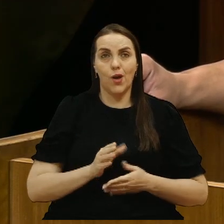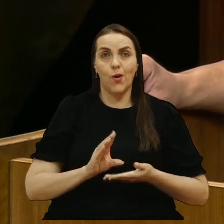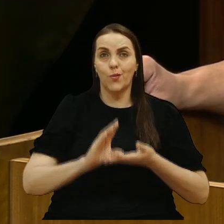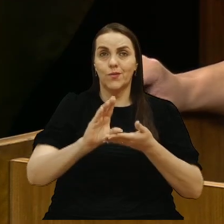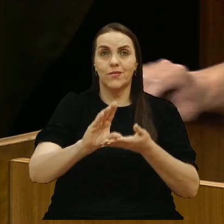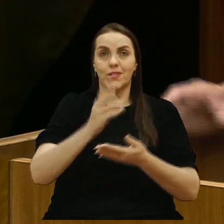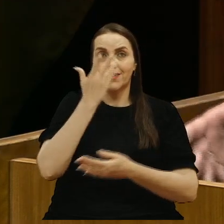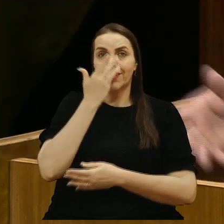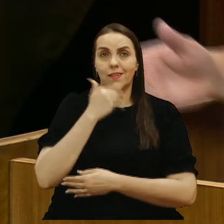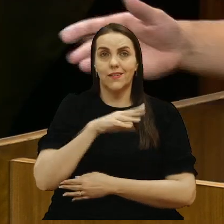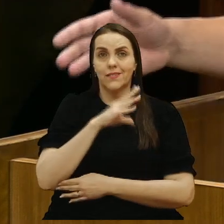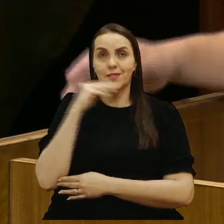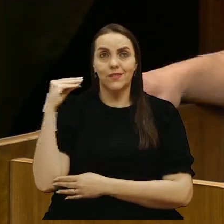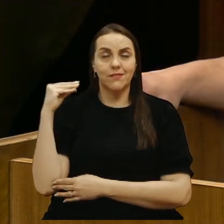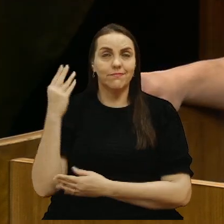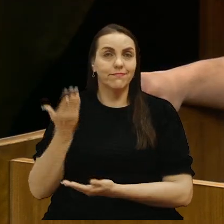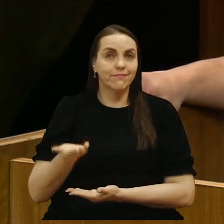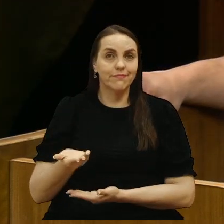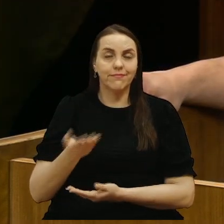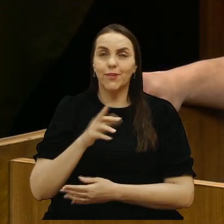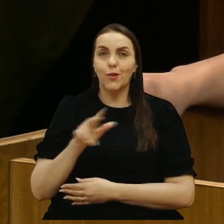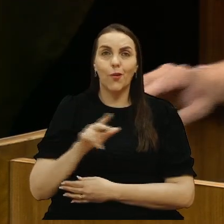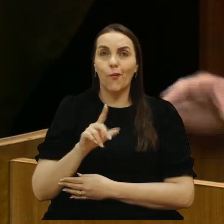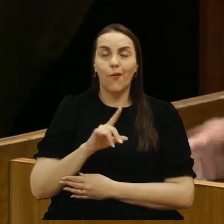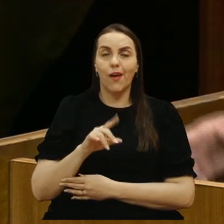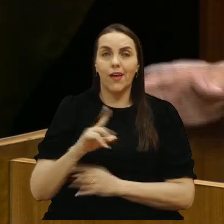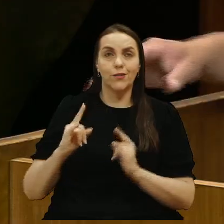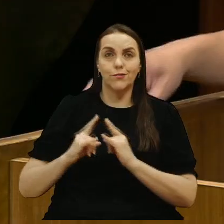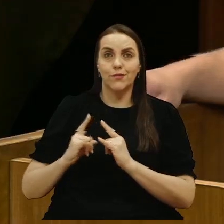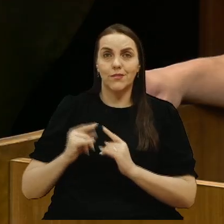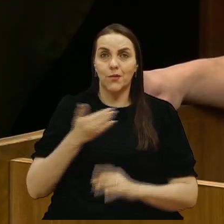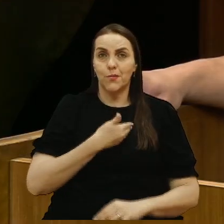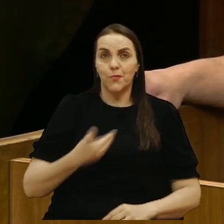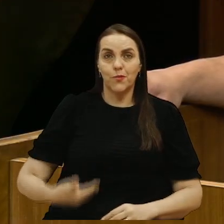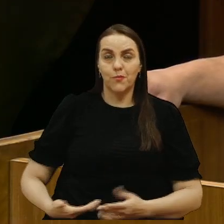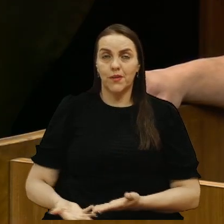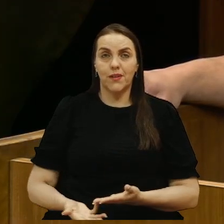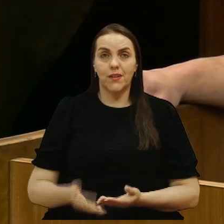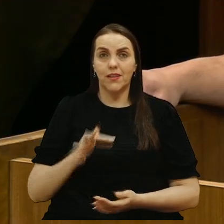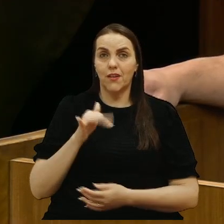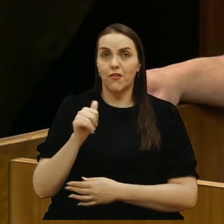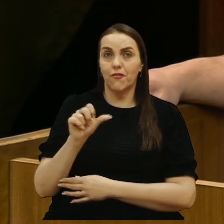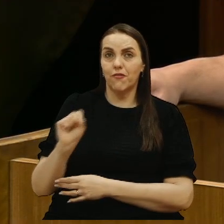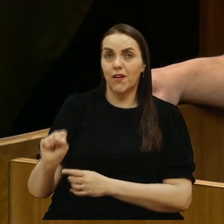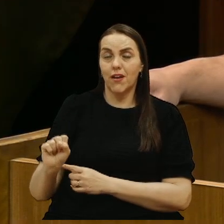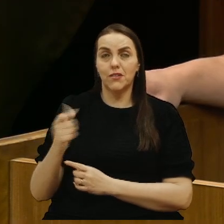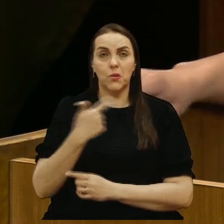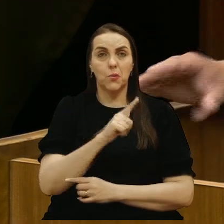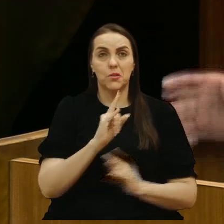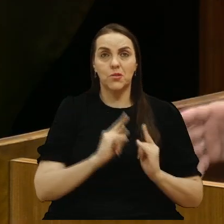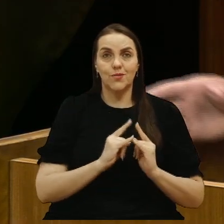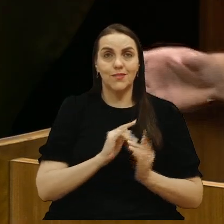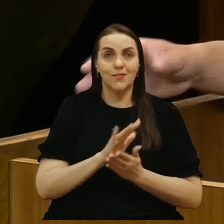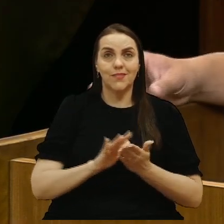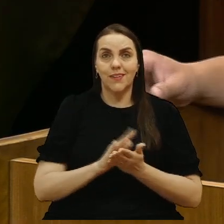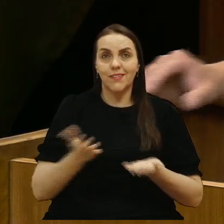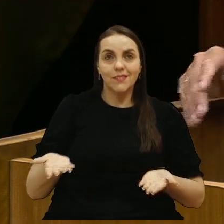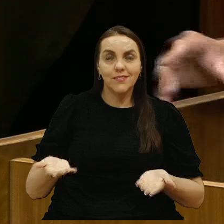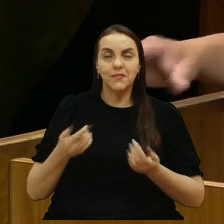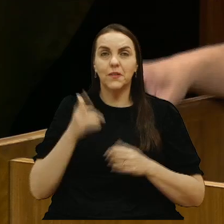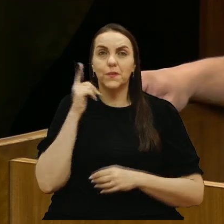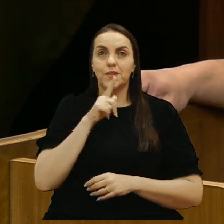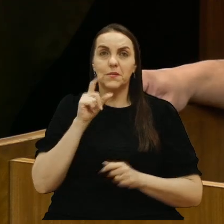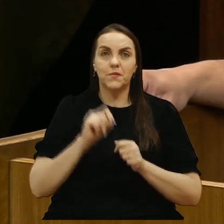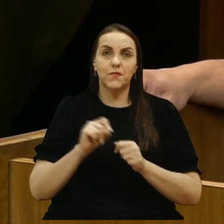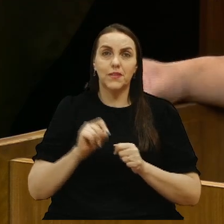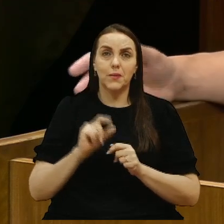Adolescente, que não é de um órgão público, que não é gerido pela FASE, nem uma outra entidade assim. E a gente conseguiu fazer isso mesmo